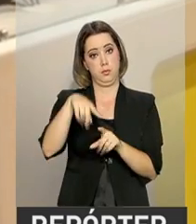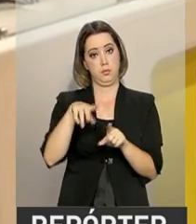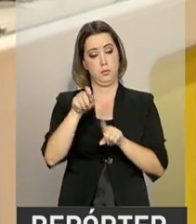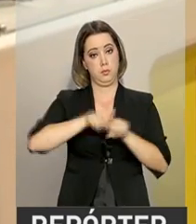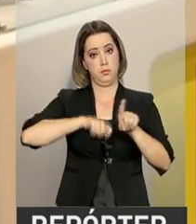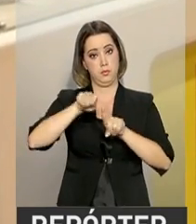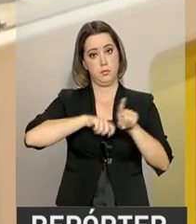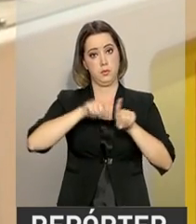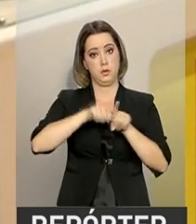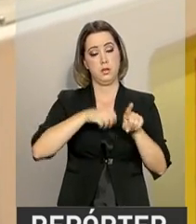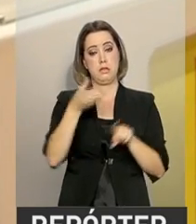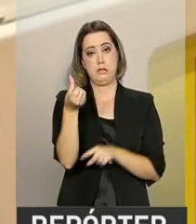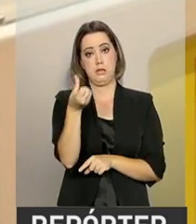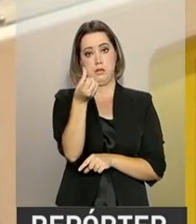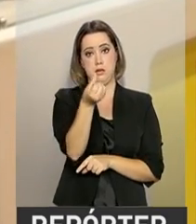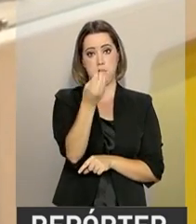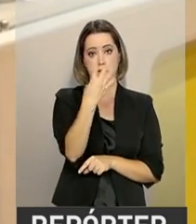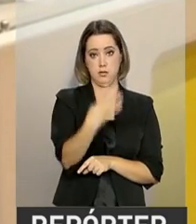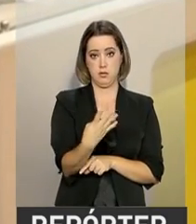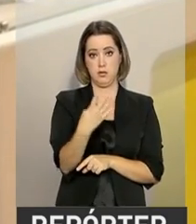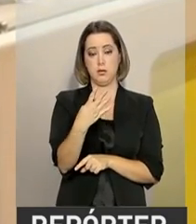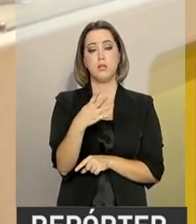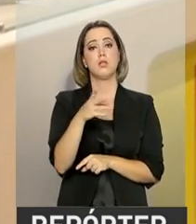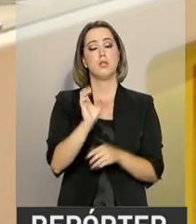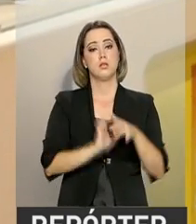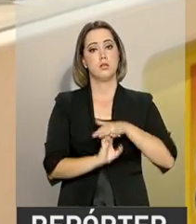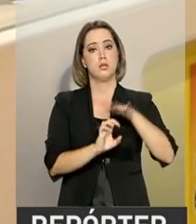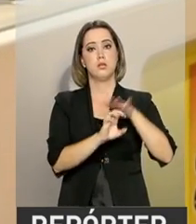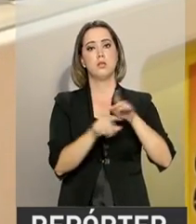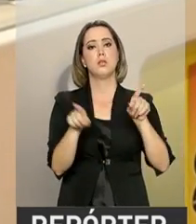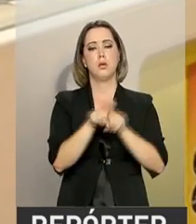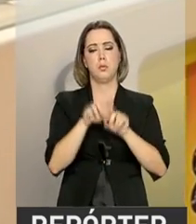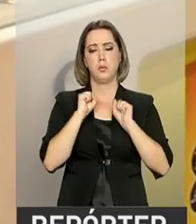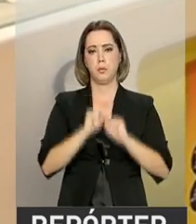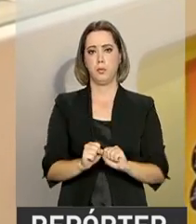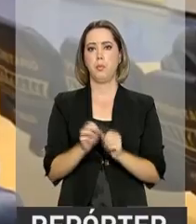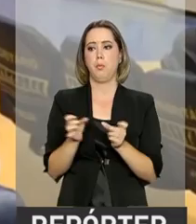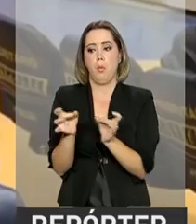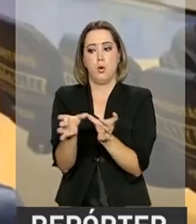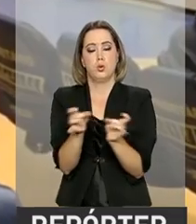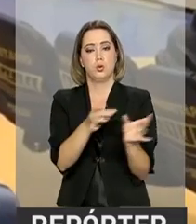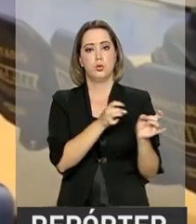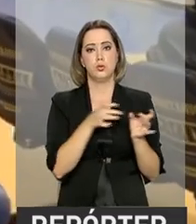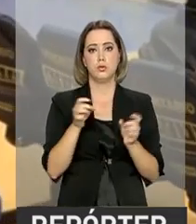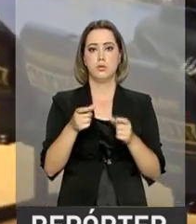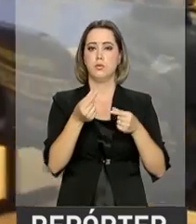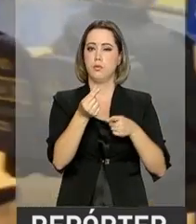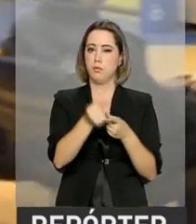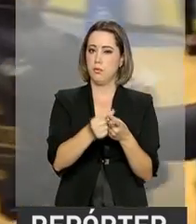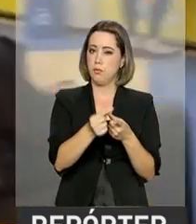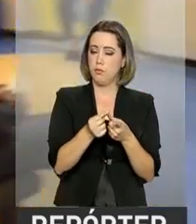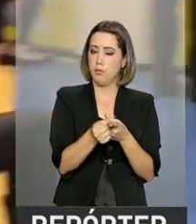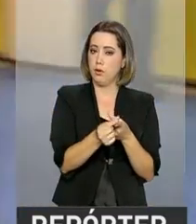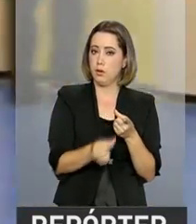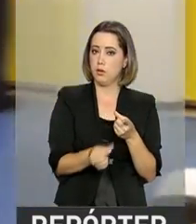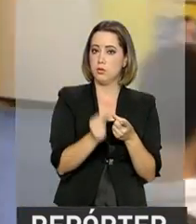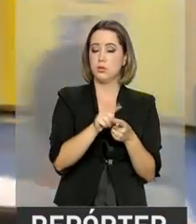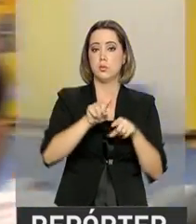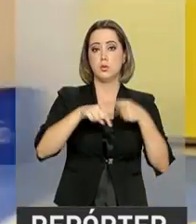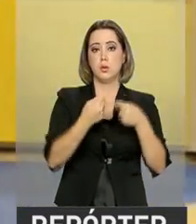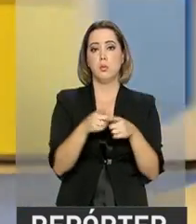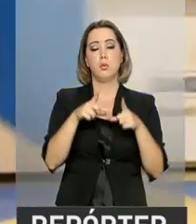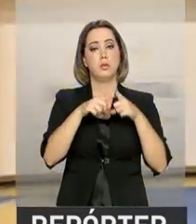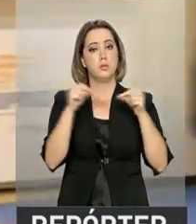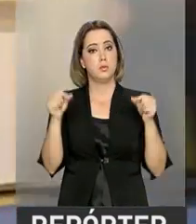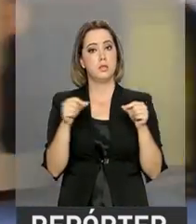região metropolitana de São Paulo também poderão habilitar o serviço pré-pago as próximas cidades a oferecer o correio celular serão Brasília